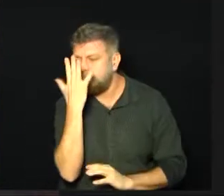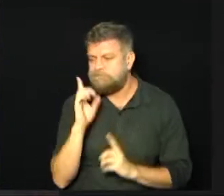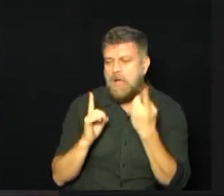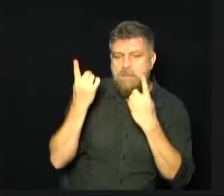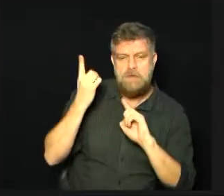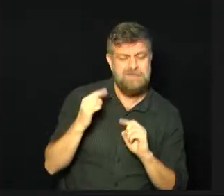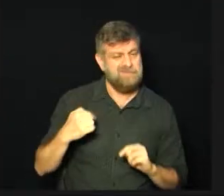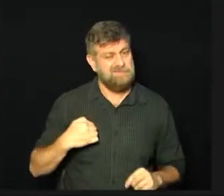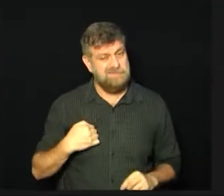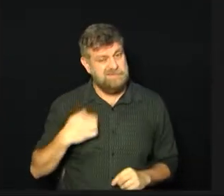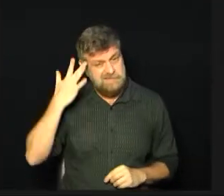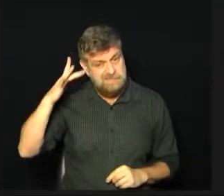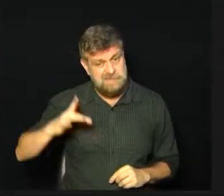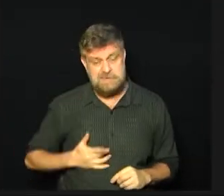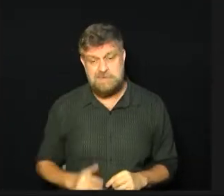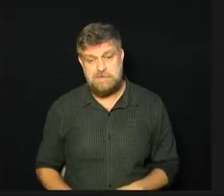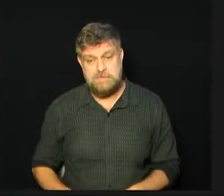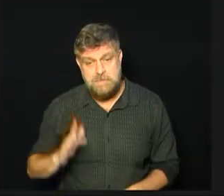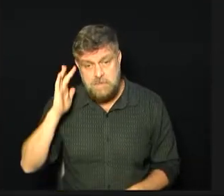eu acho que